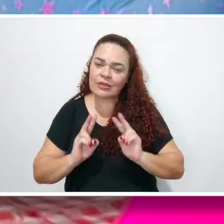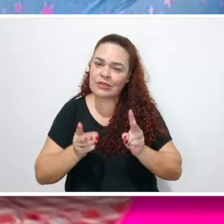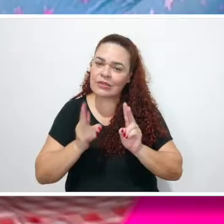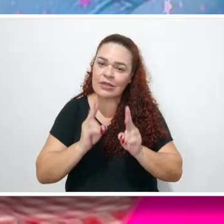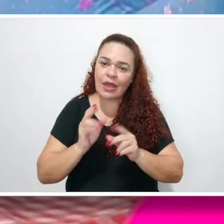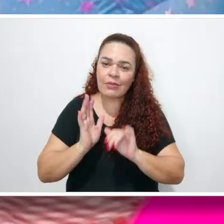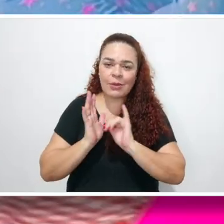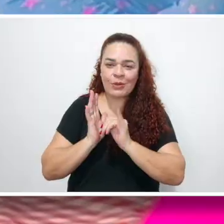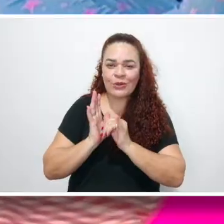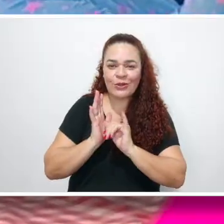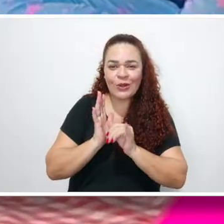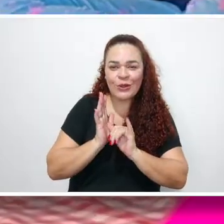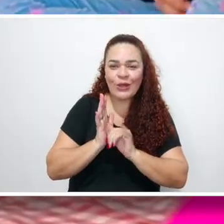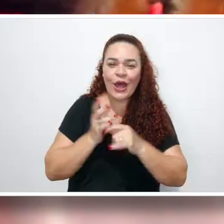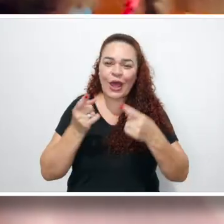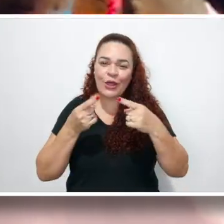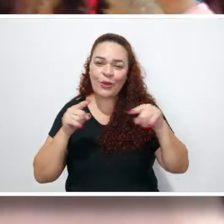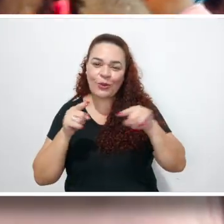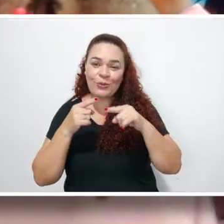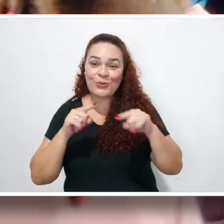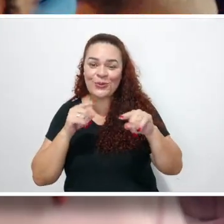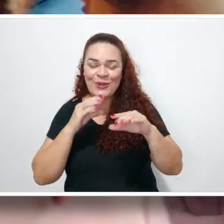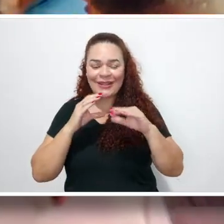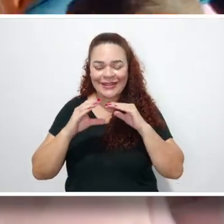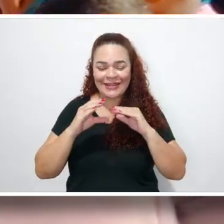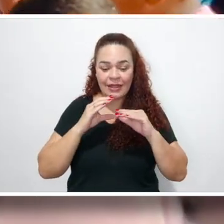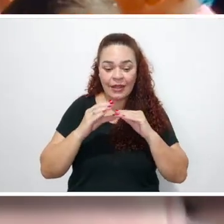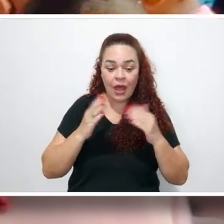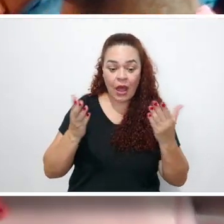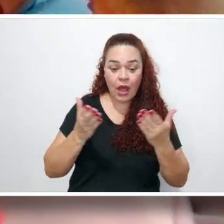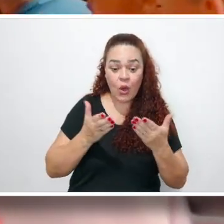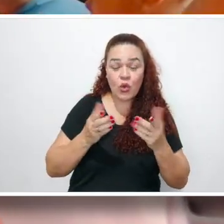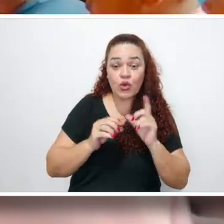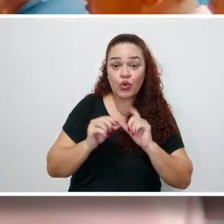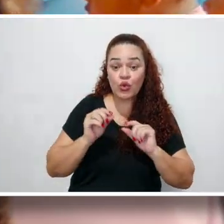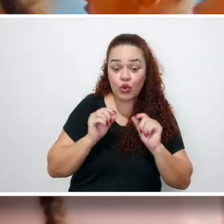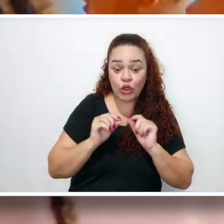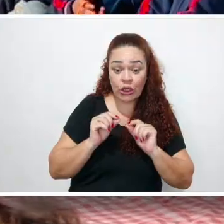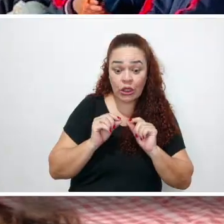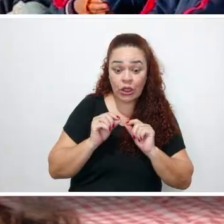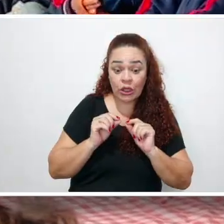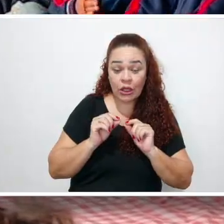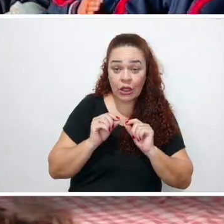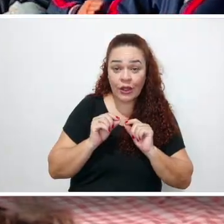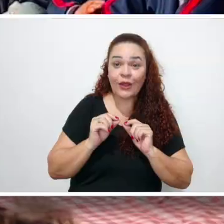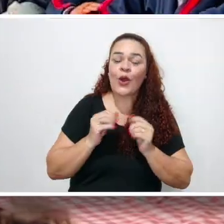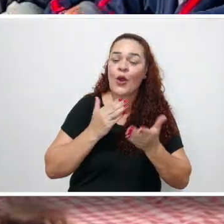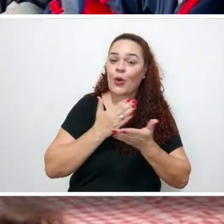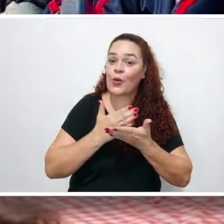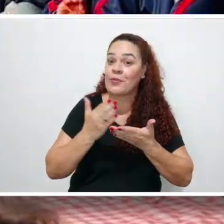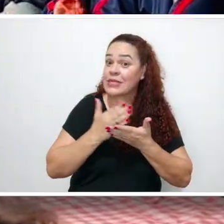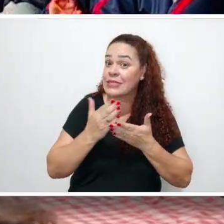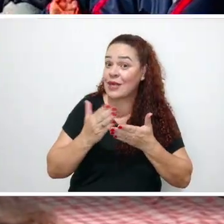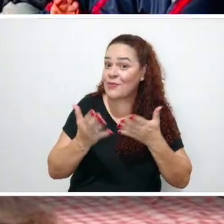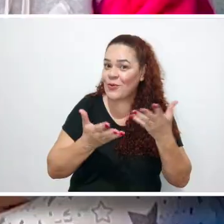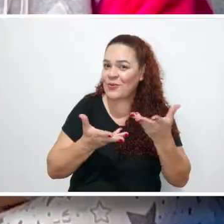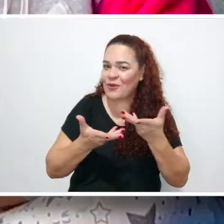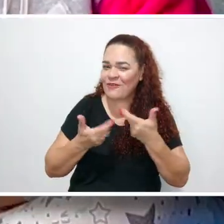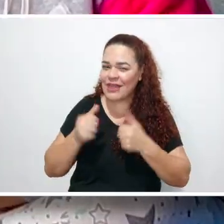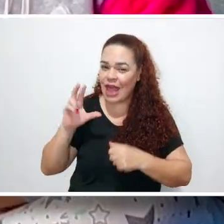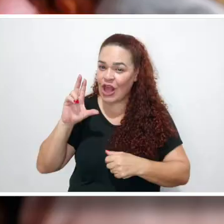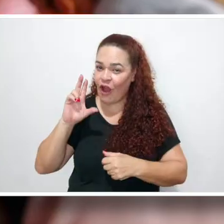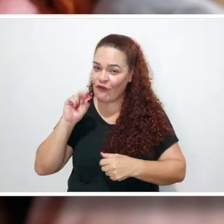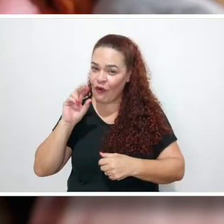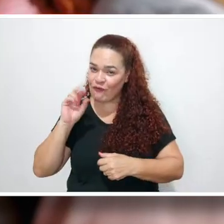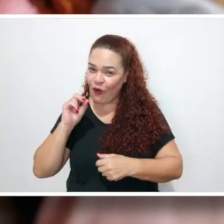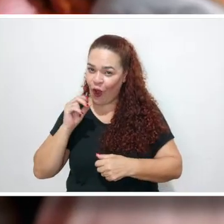sempre uma convidada que vem para contar uma história ou para cantar uma música. Hoje a gente vai iniciar